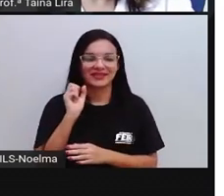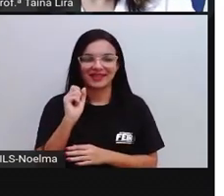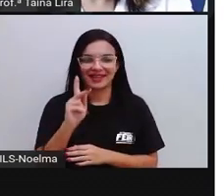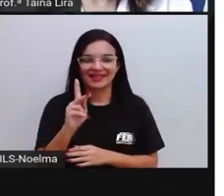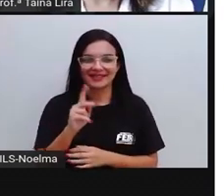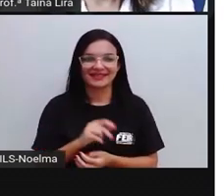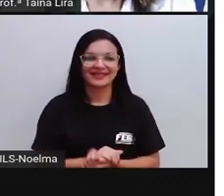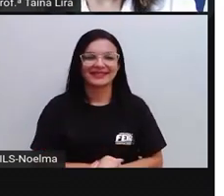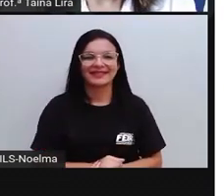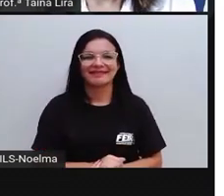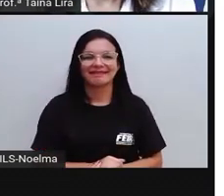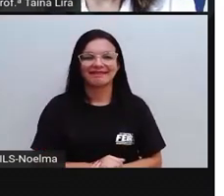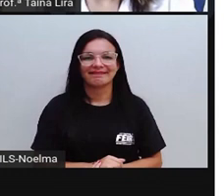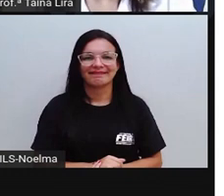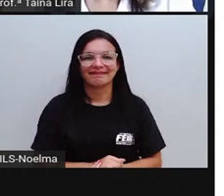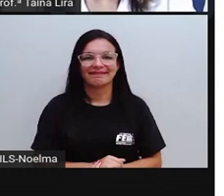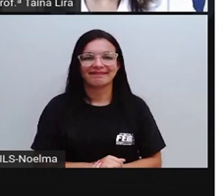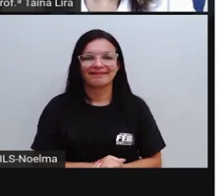certo?